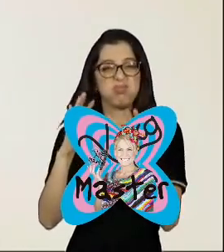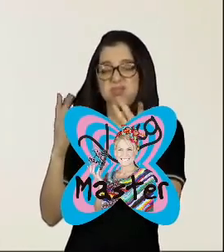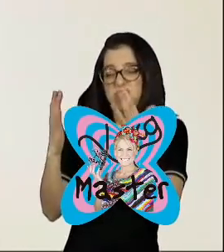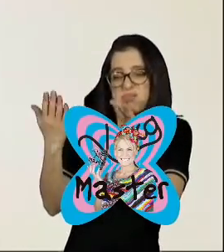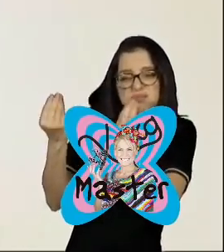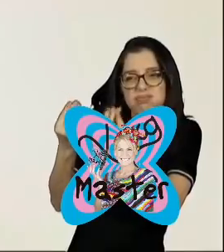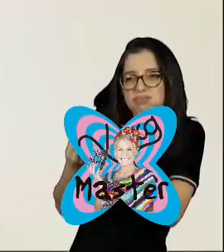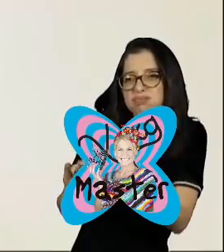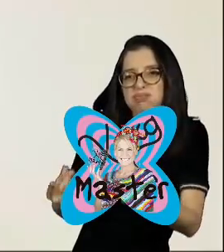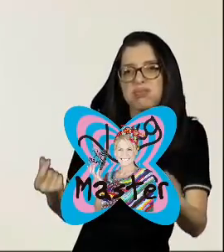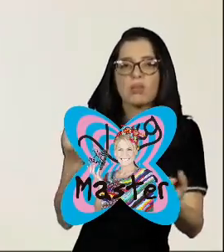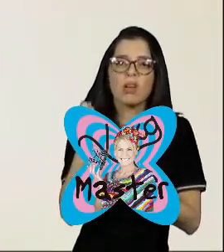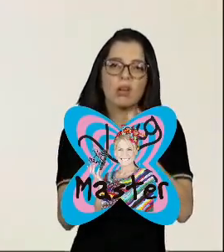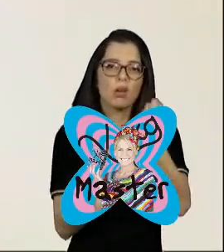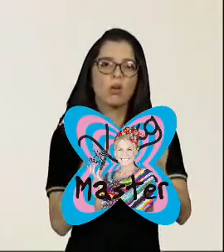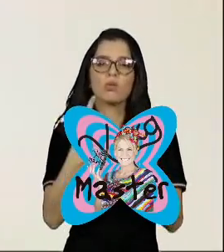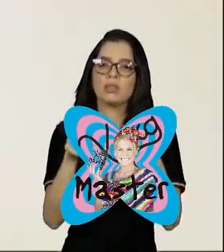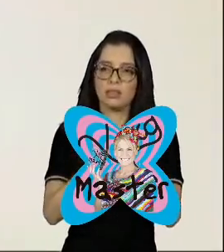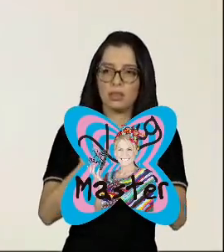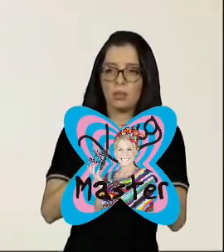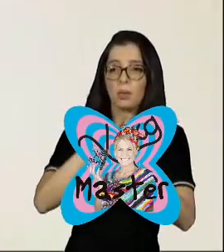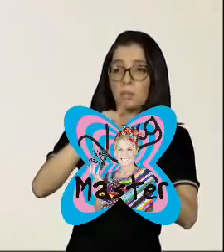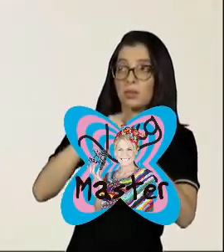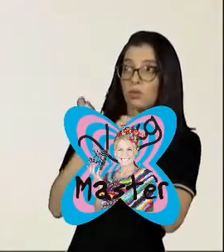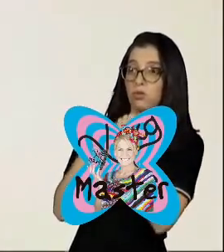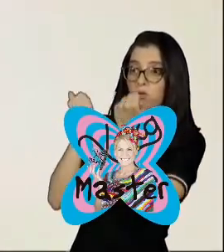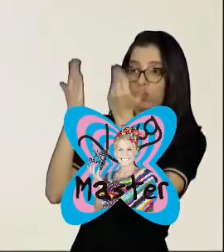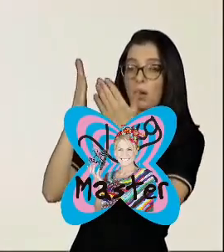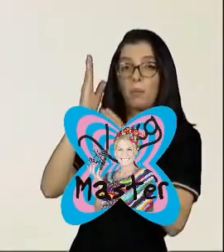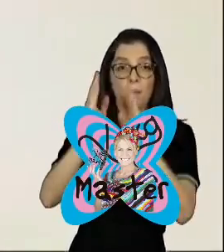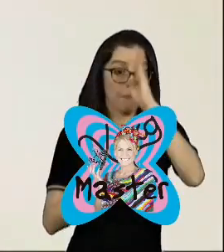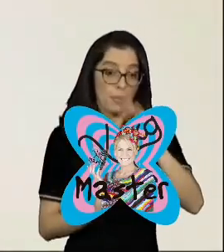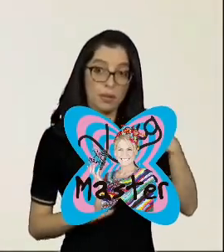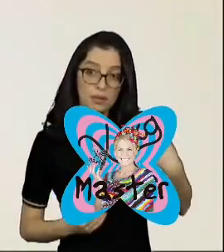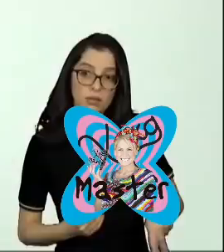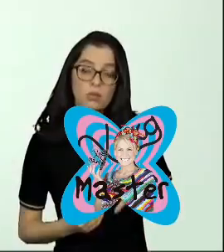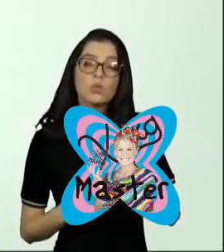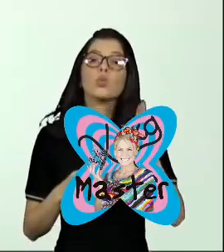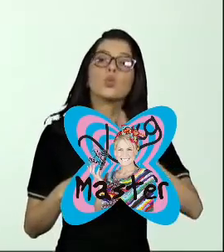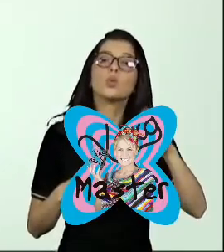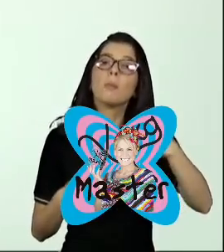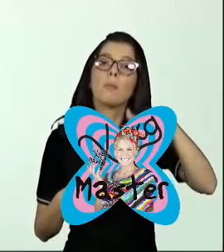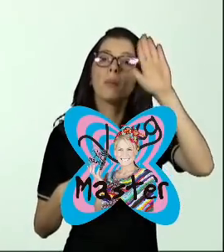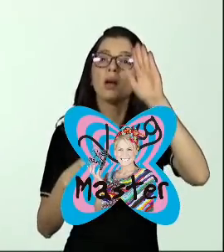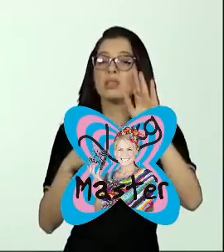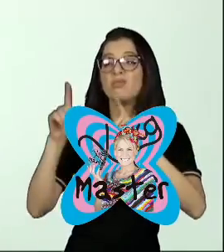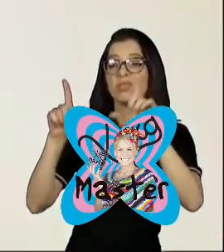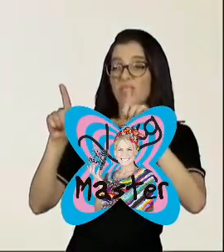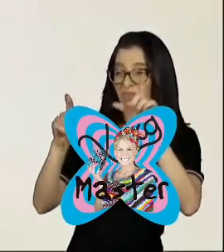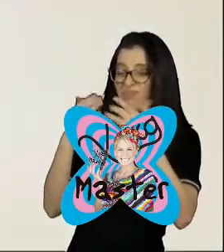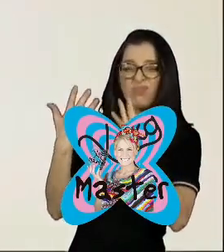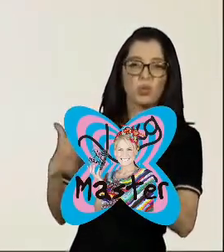multicanais não só que no Brasil mas fora do Brasil usarem demais então as pessoas um pouco querem ver